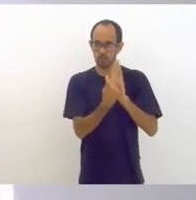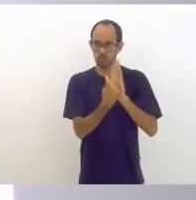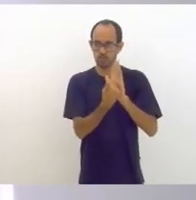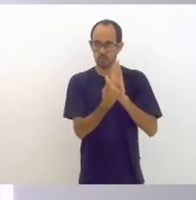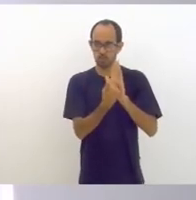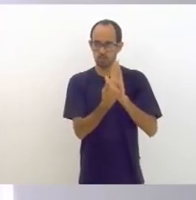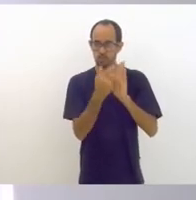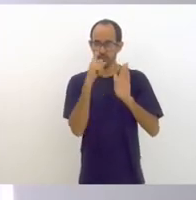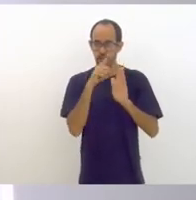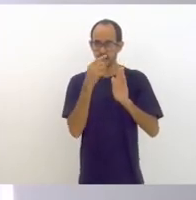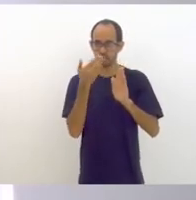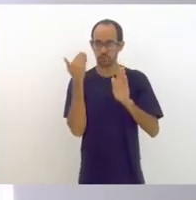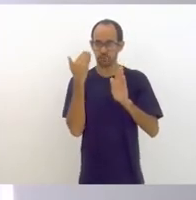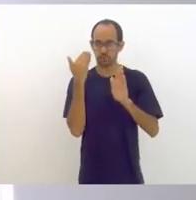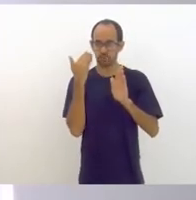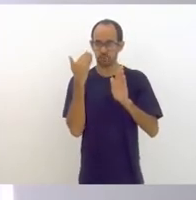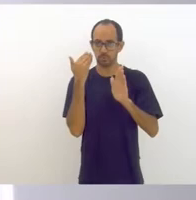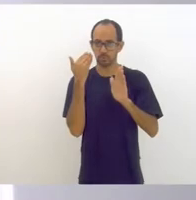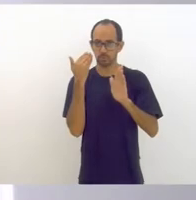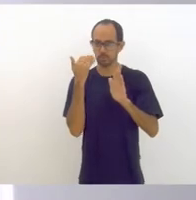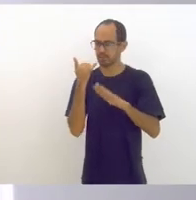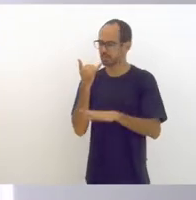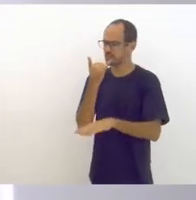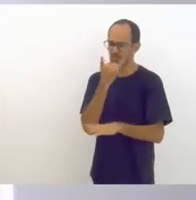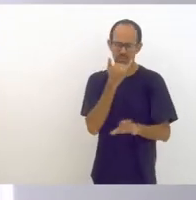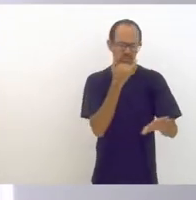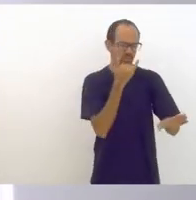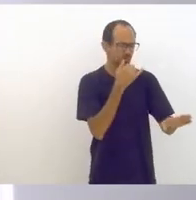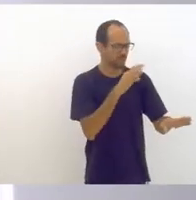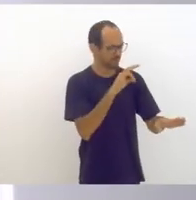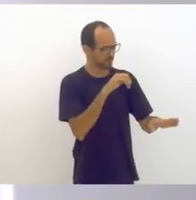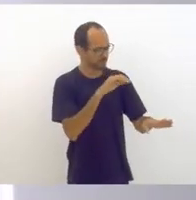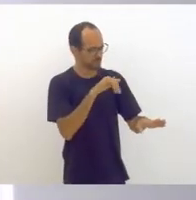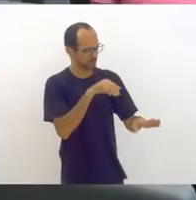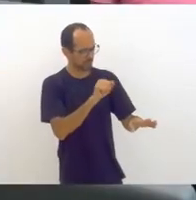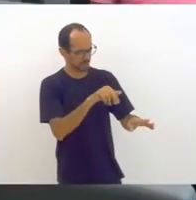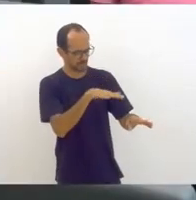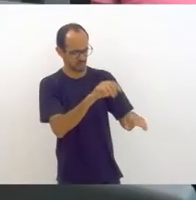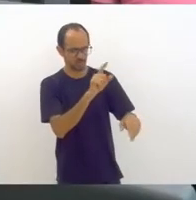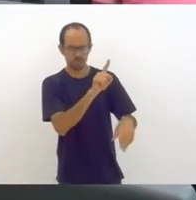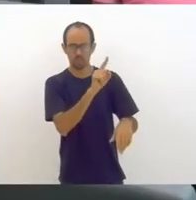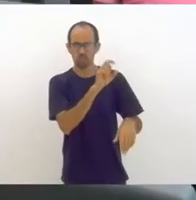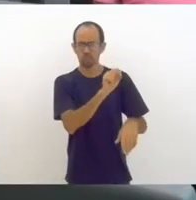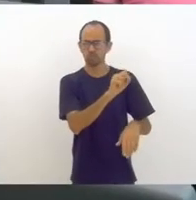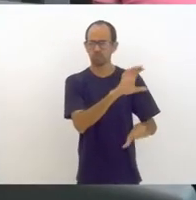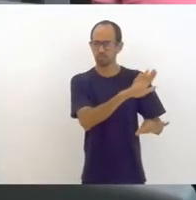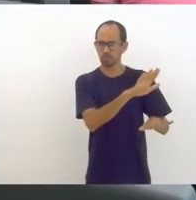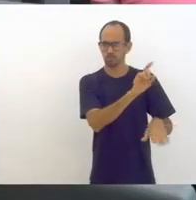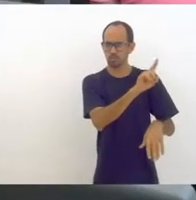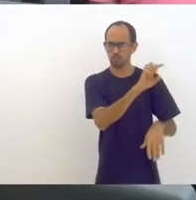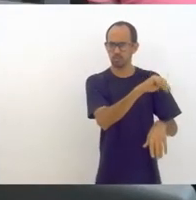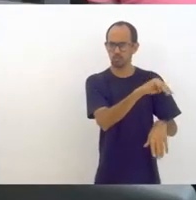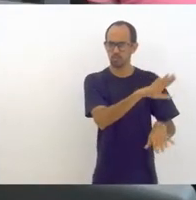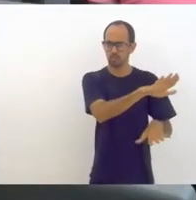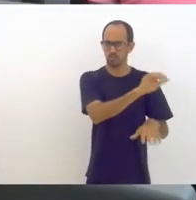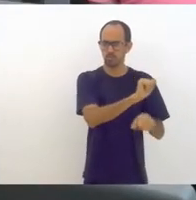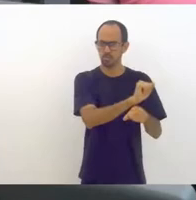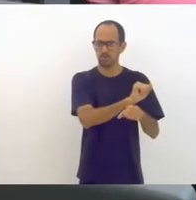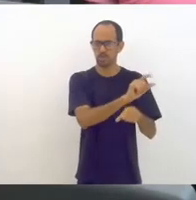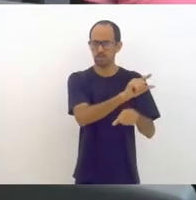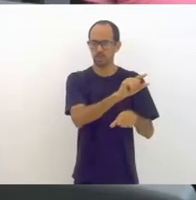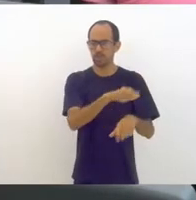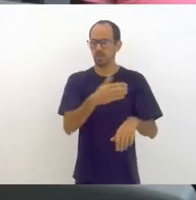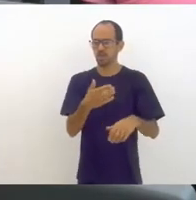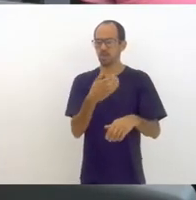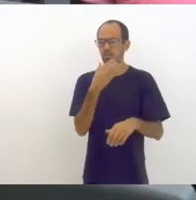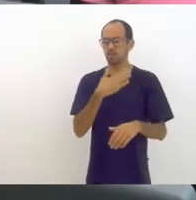esse erro, esse equívoco. Só um segundo, Tatiana. Hein? Eu queria registrar aqui a